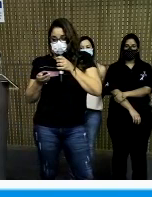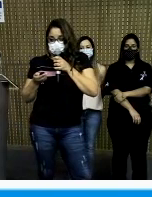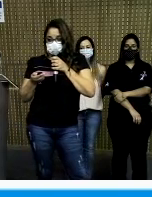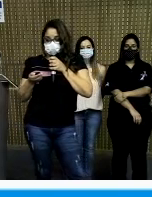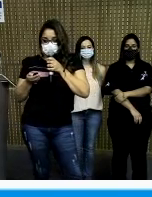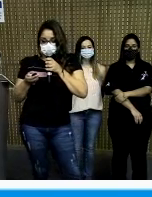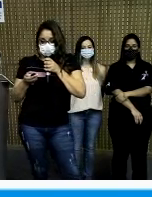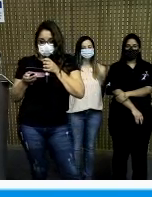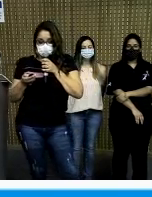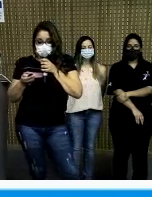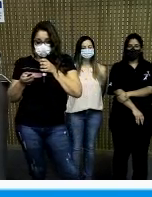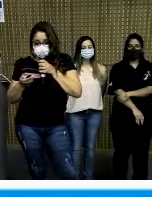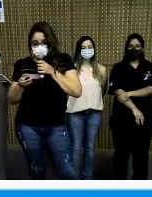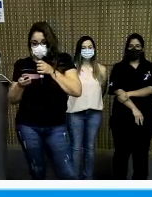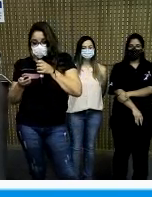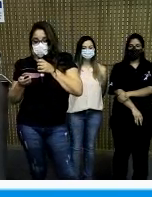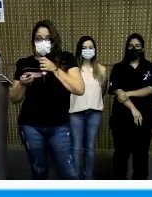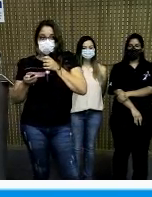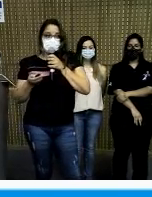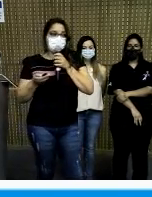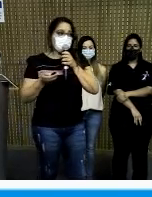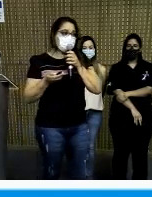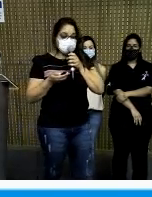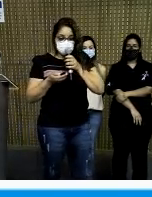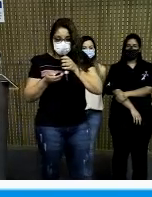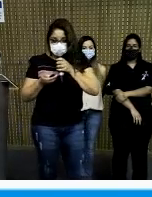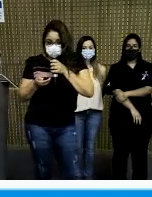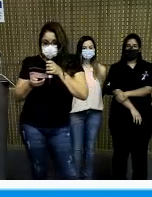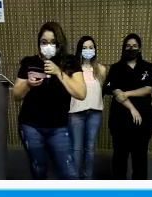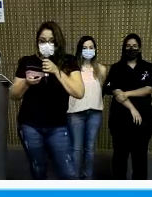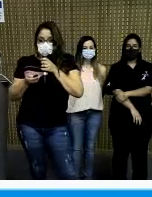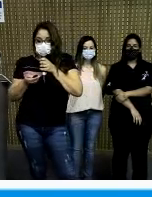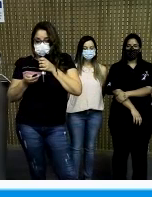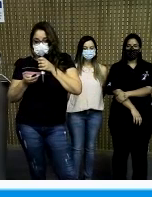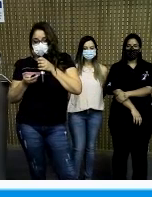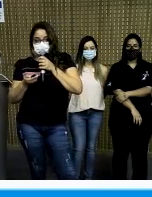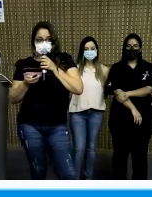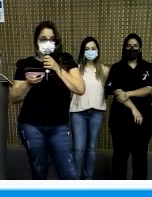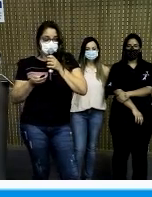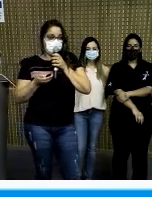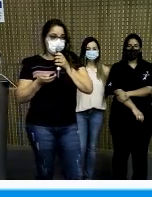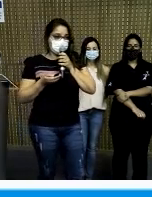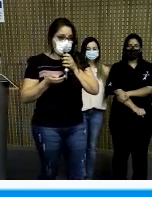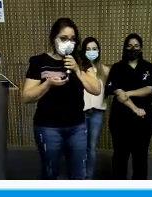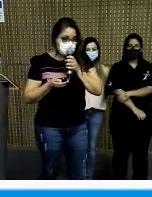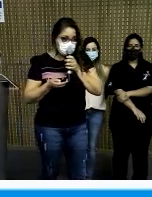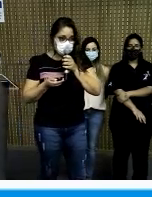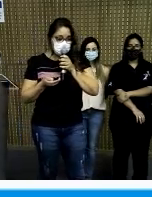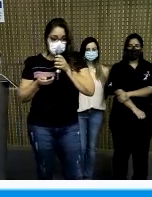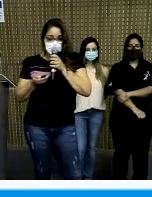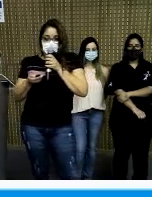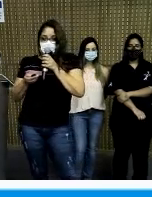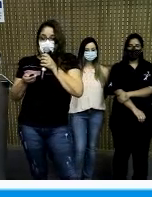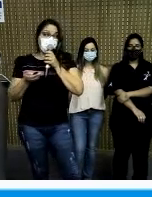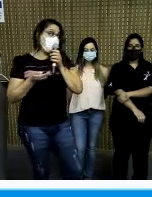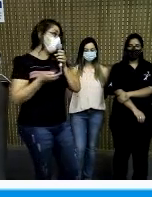21,64% no primeiro semestre de 2021. E nós já realizamos, sim, o planejamento das ações do PSE,